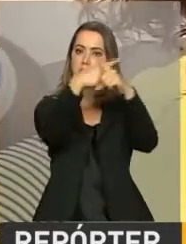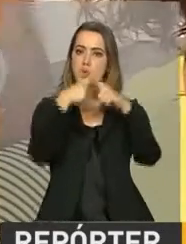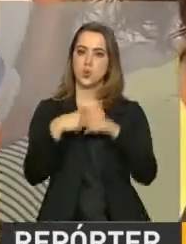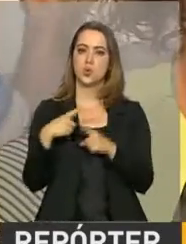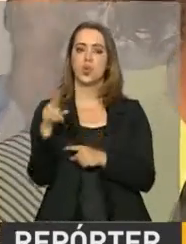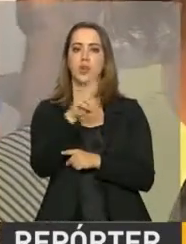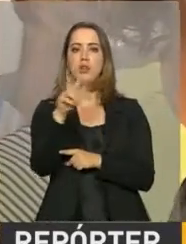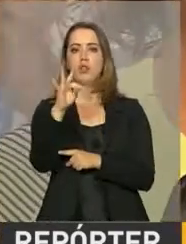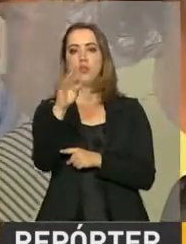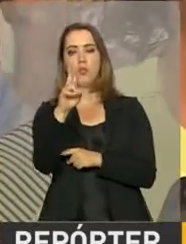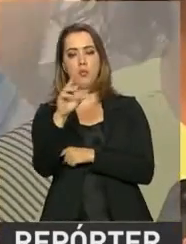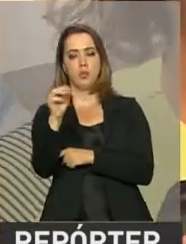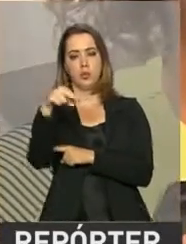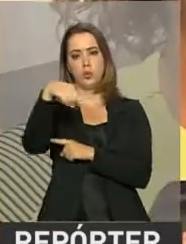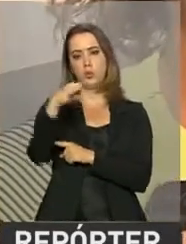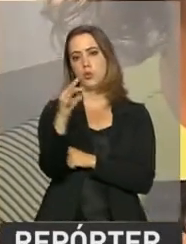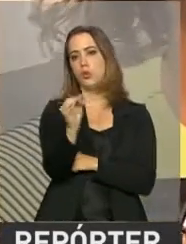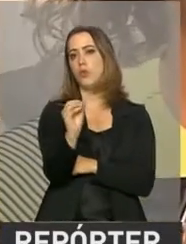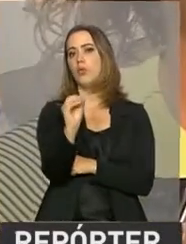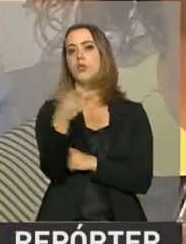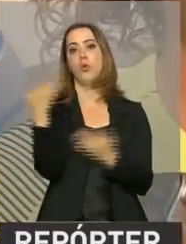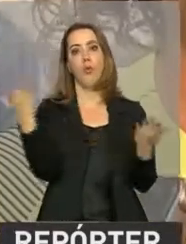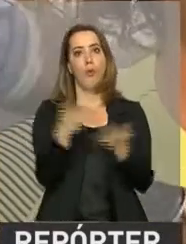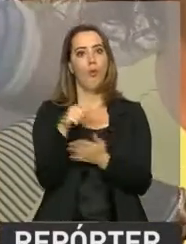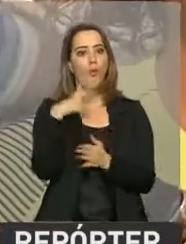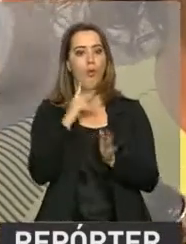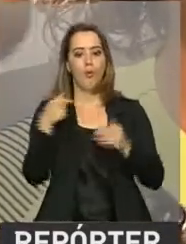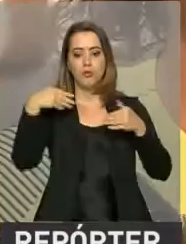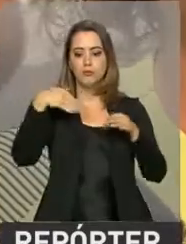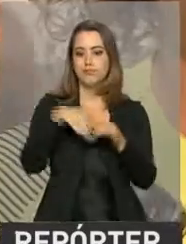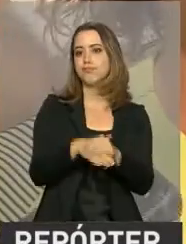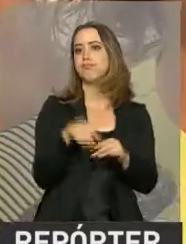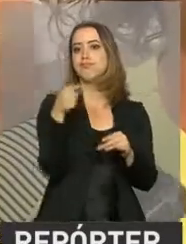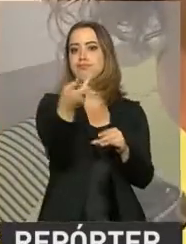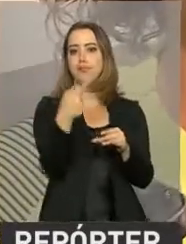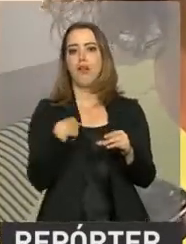primos, com meus amigos. E hoje poder estar dentro do trunfo é uma sensação muito, muito bacana, né?